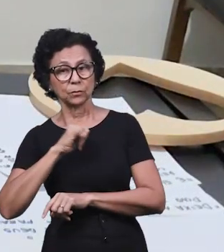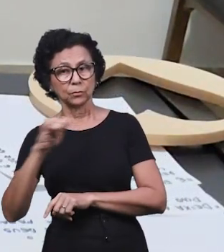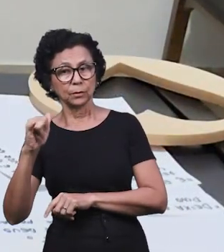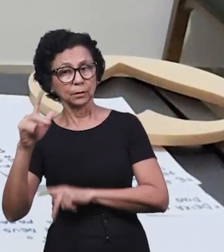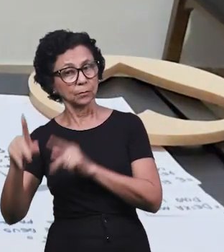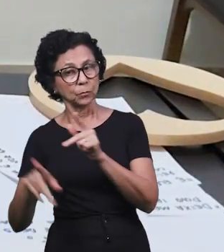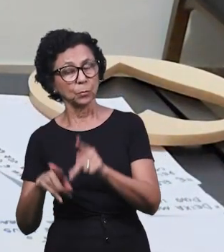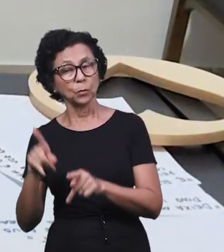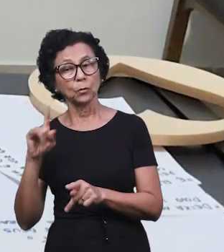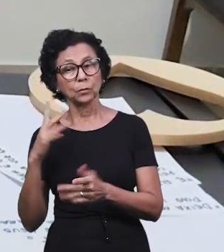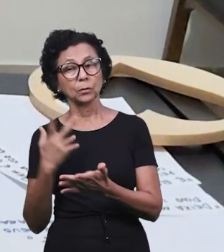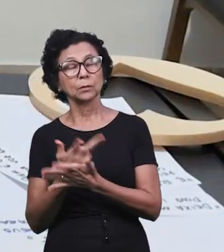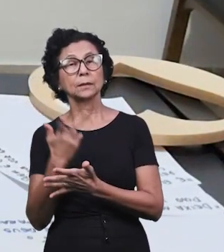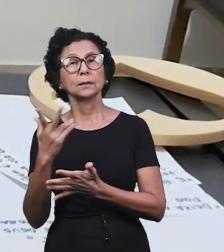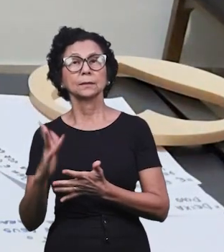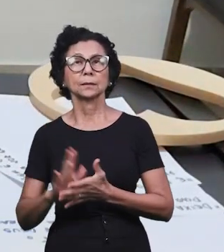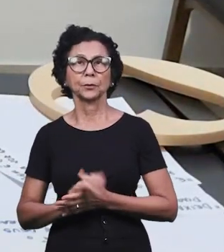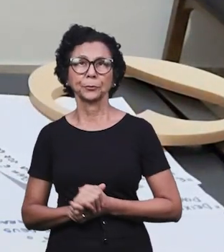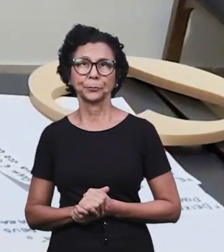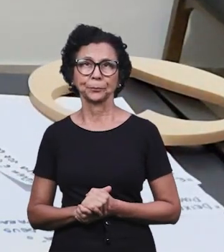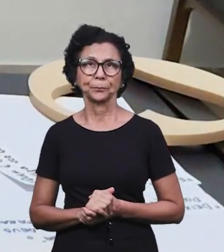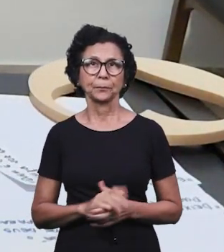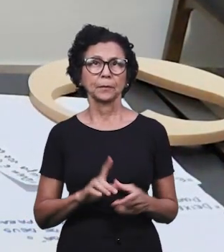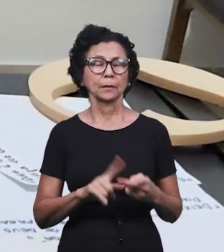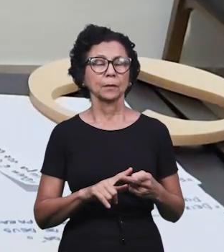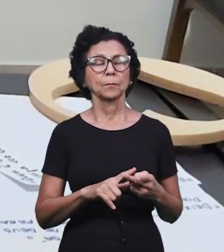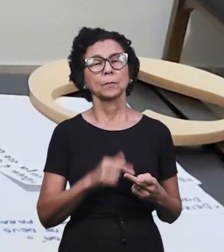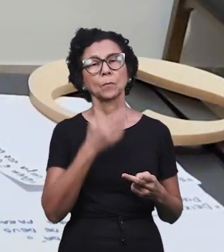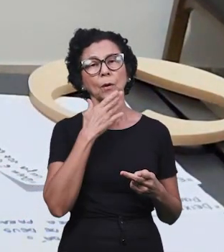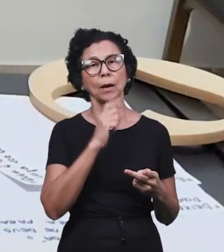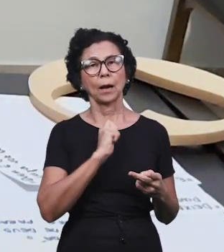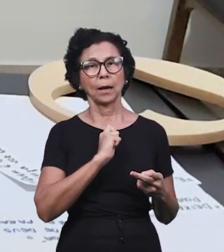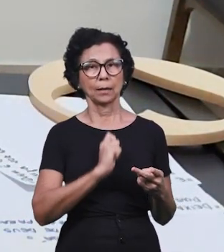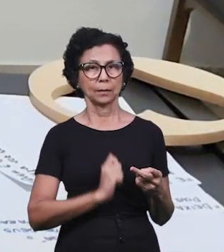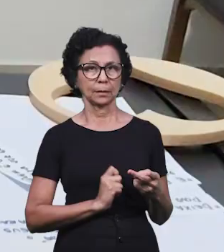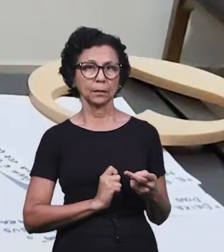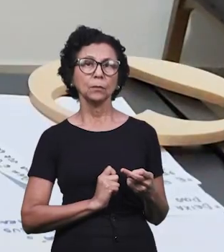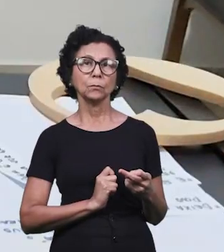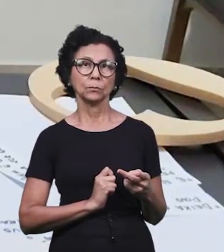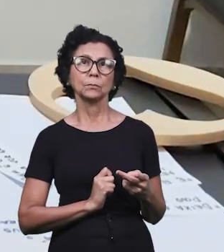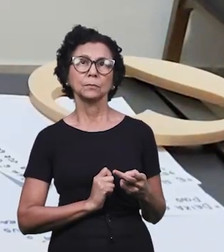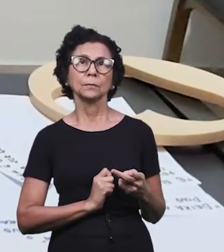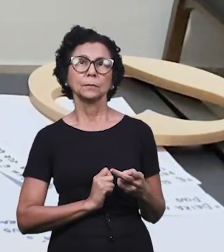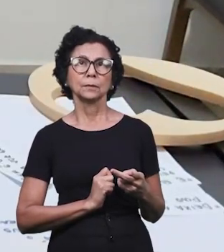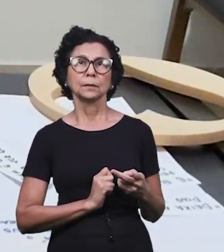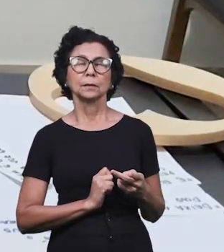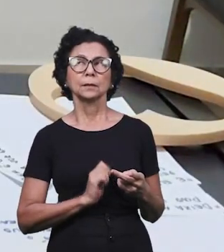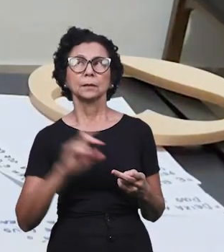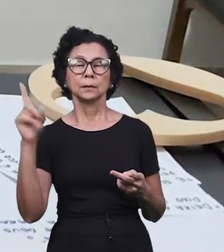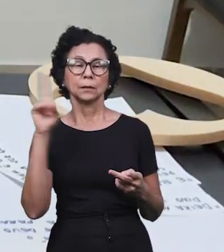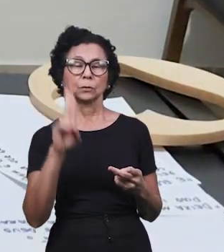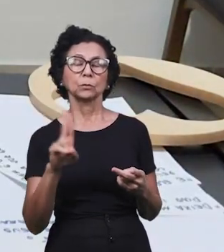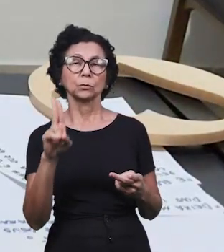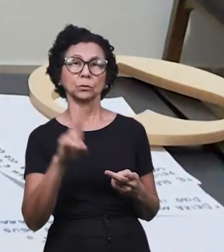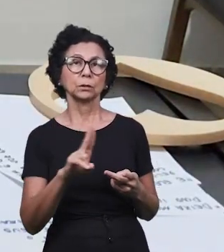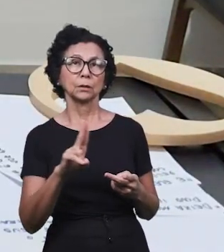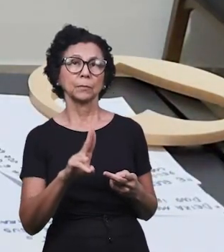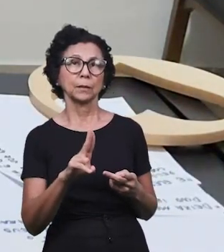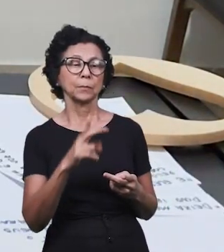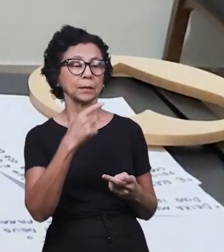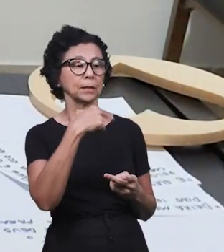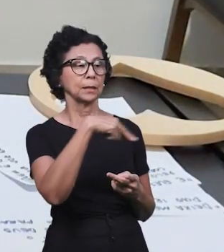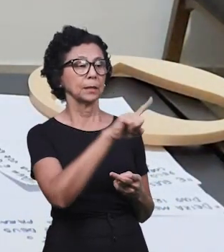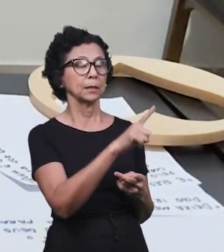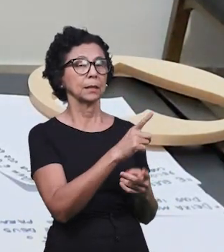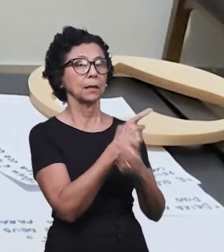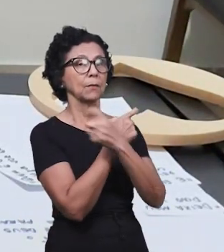Arão também fosse usado ali para falar com o faraó por conta da limitação que Moisés tinha em